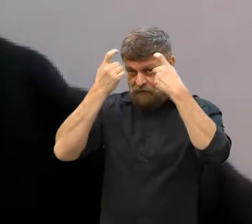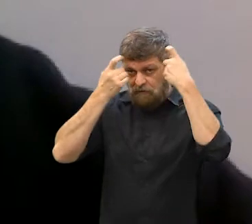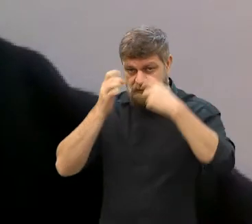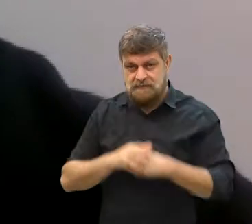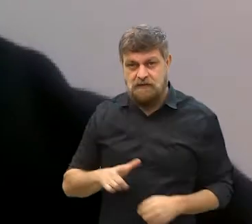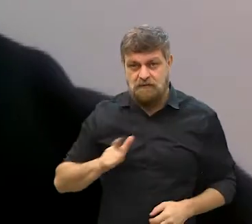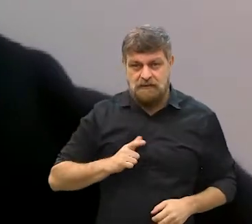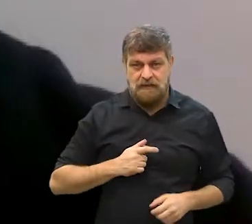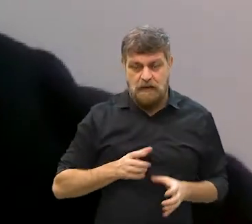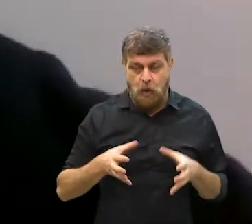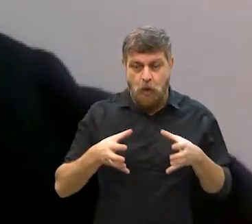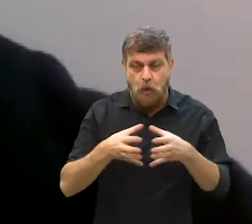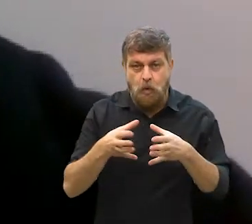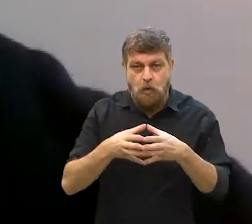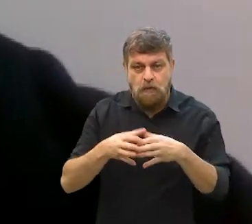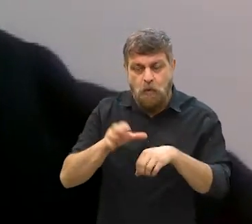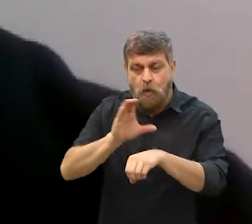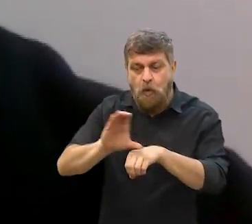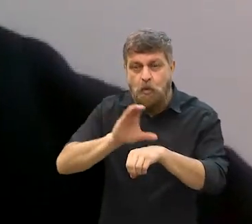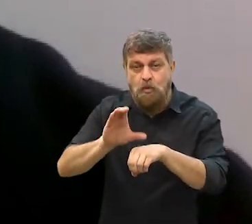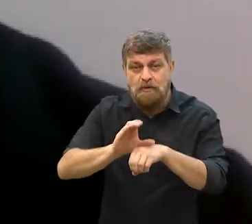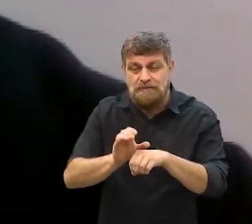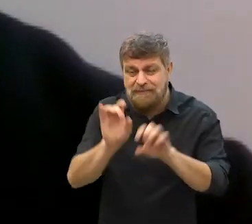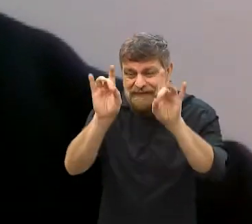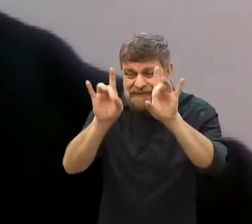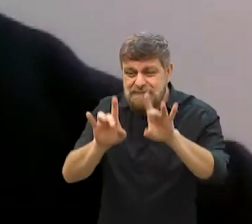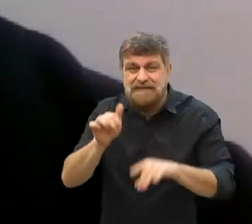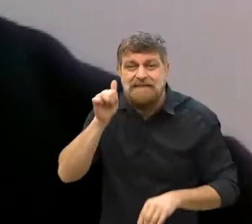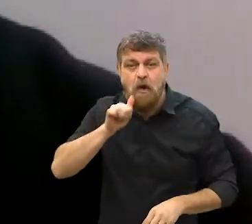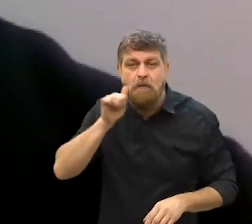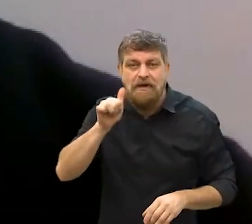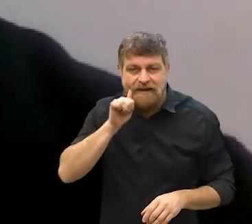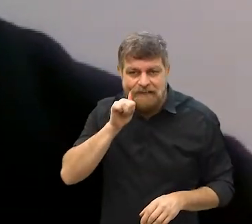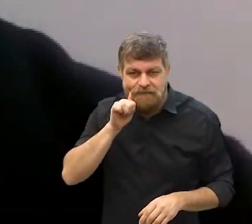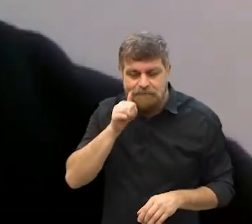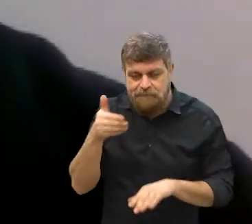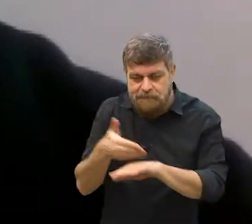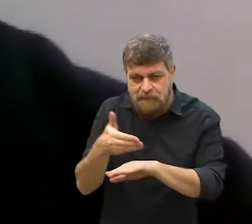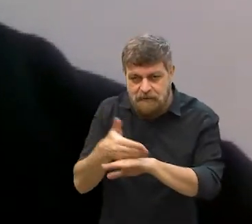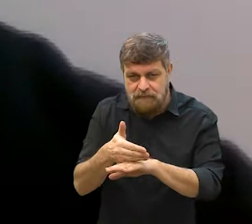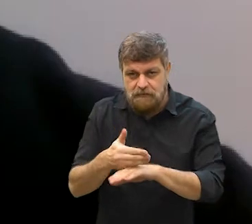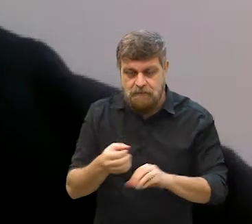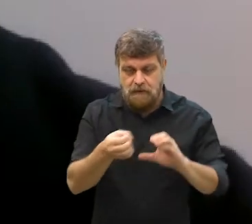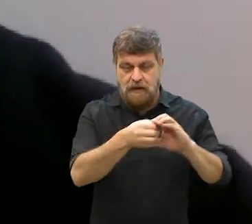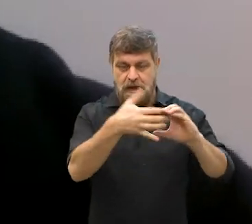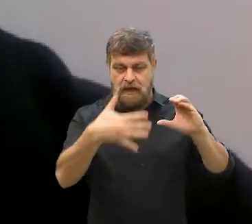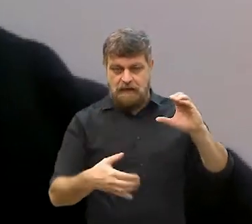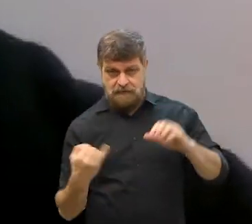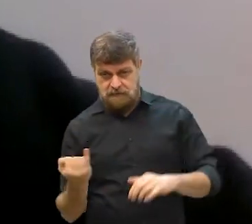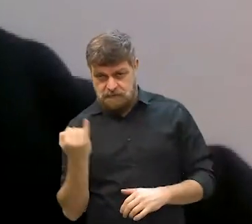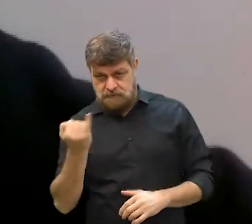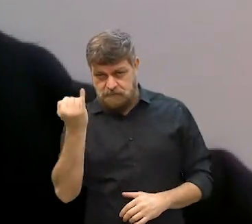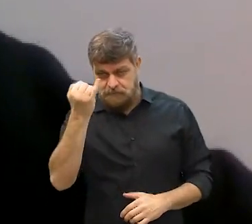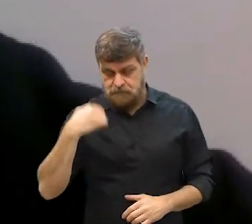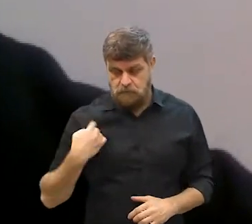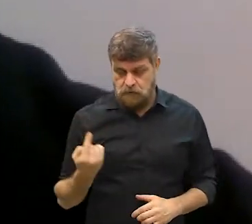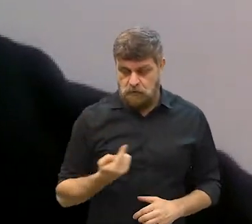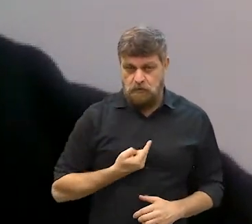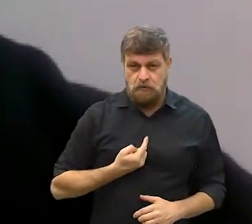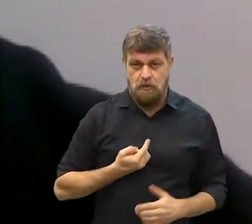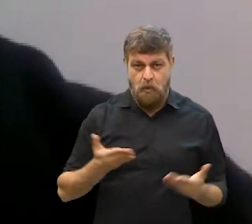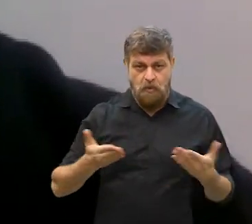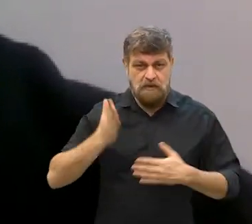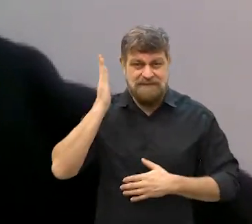um programa de formação só para mulheres, né? Tem uma característica importante, a gente sabe hoje que